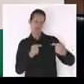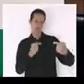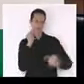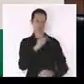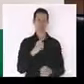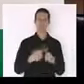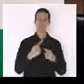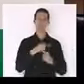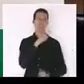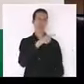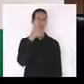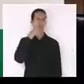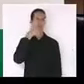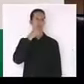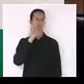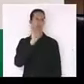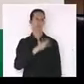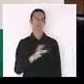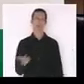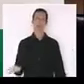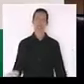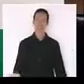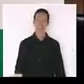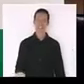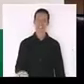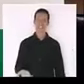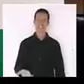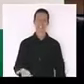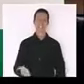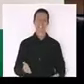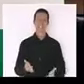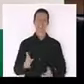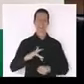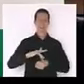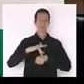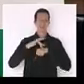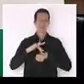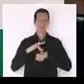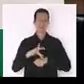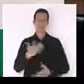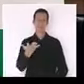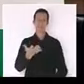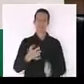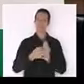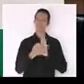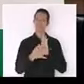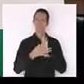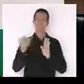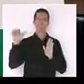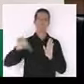mulher. Ora, é a coisa mais baixa, mais pobre que o parlamento catarinense pode enfrentar.